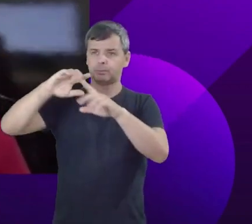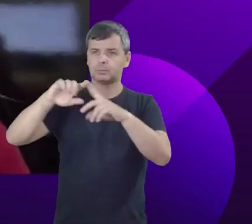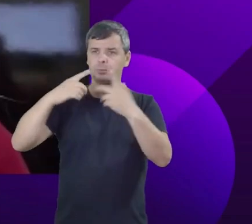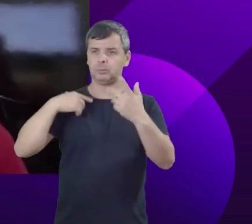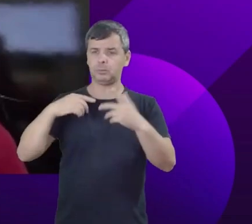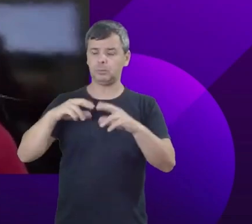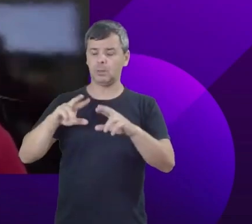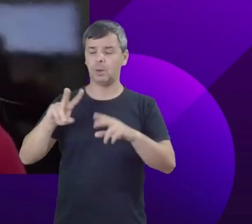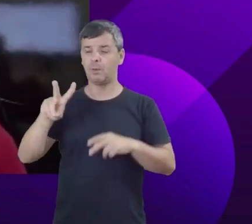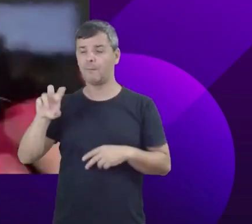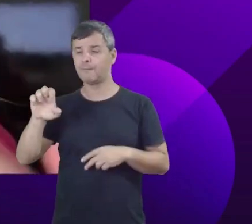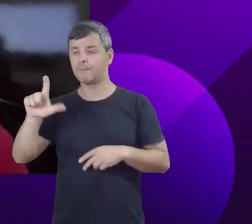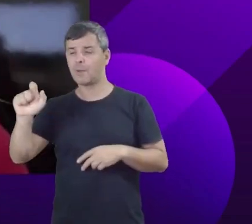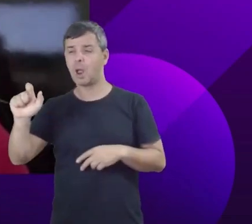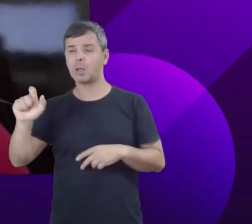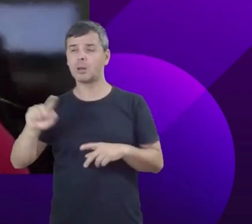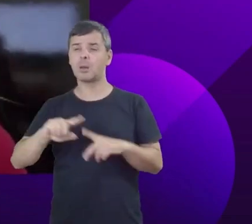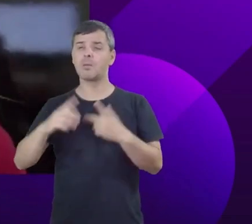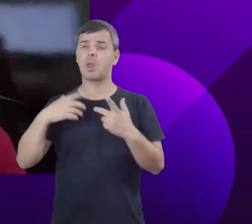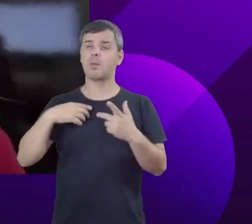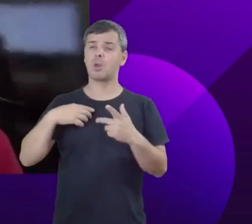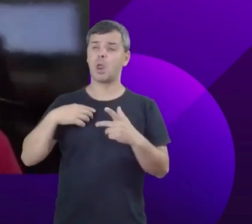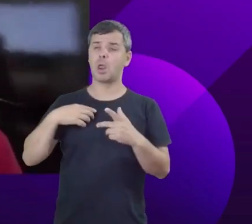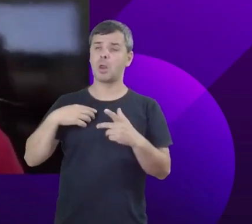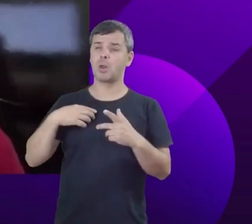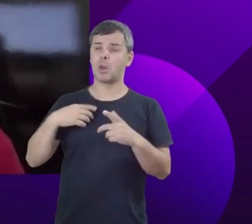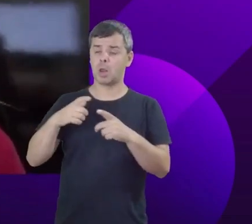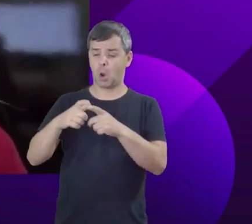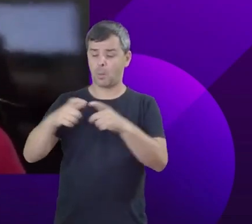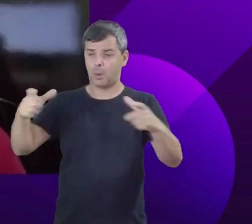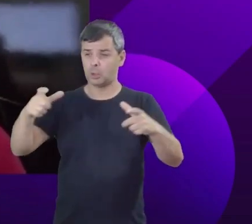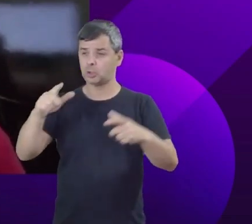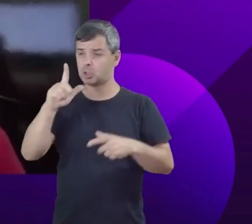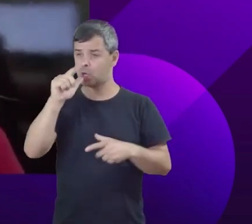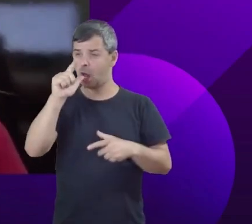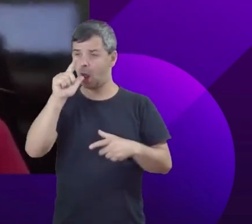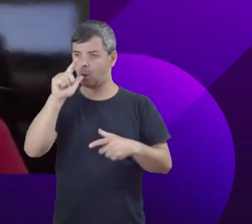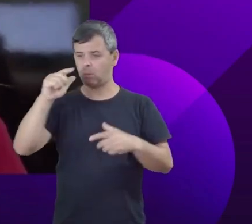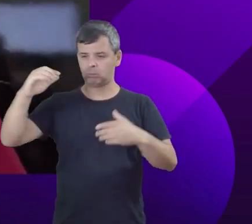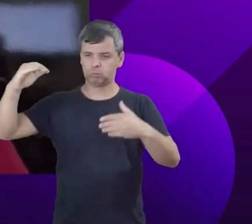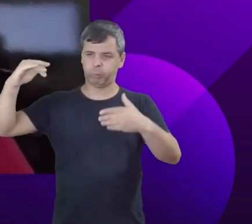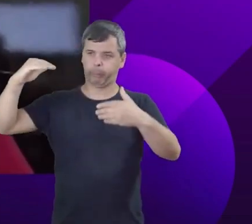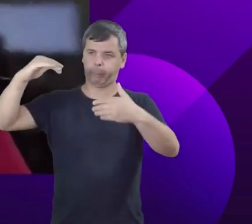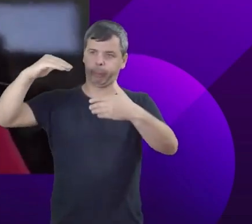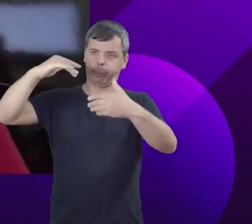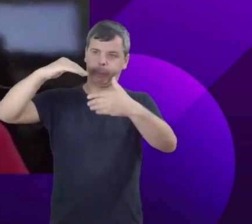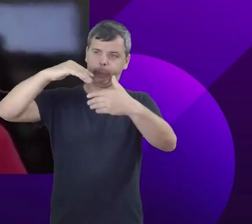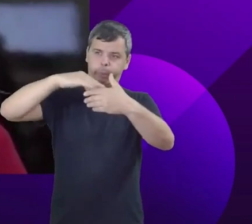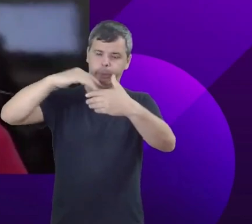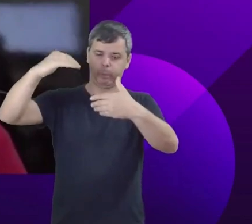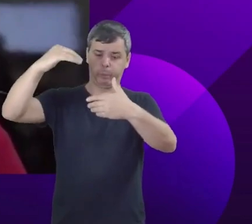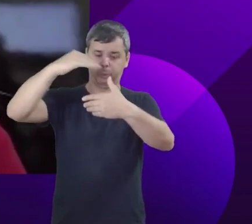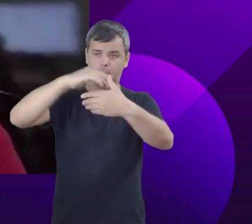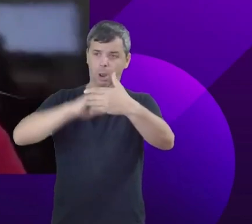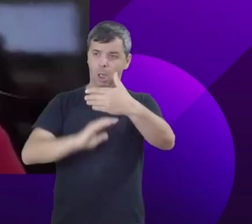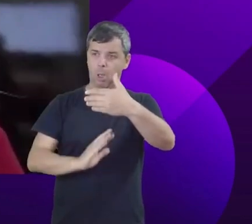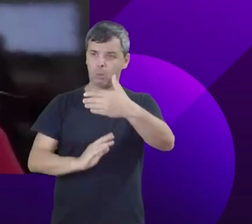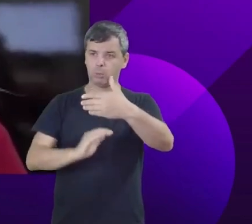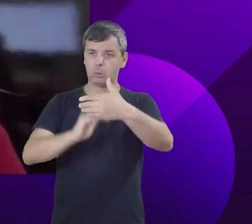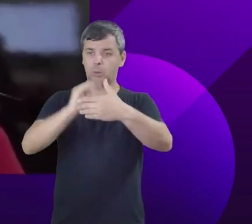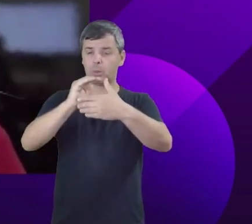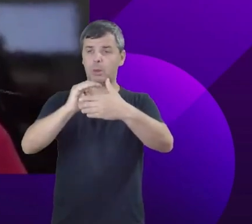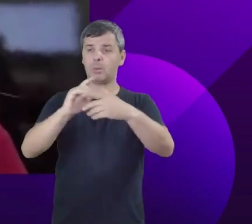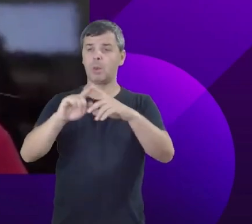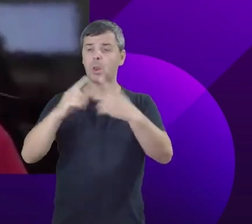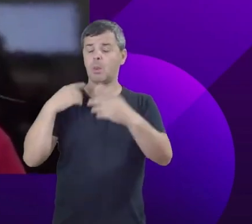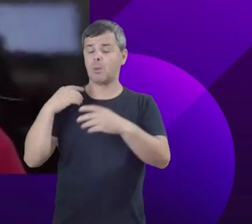nos vales. Então esse grande volume, né, acabou descendo pelos rios, né, pelos afluentes aqui que nós temos no estado,